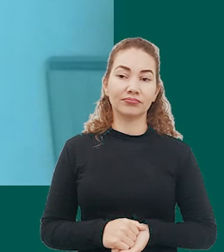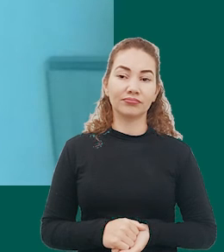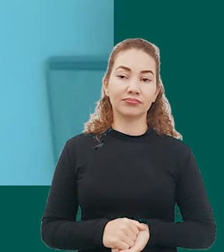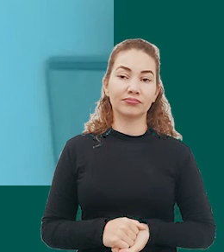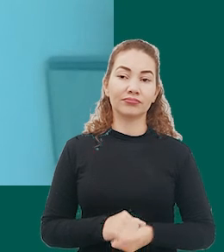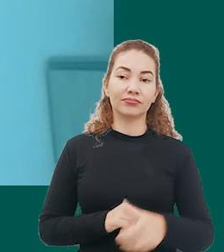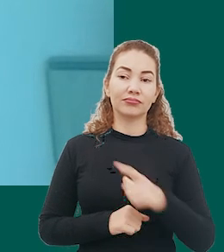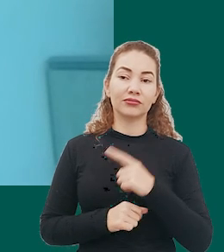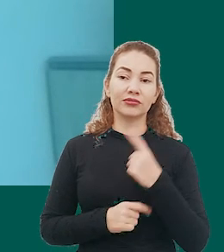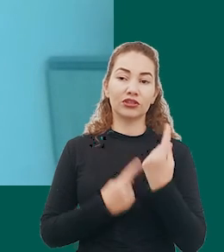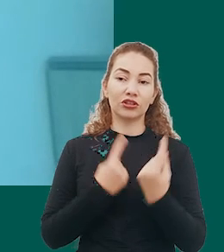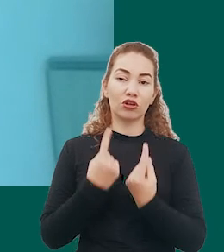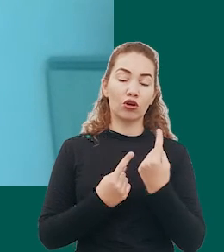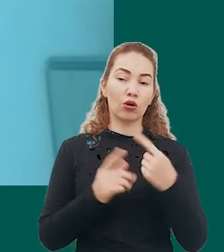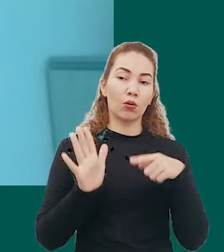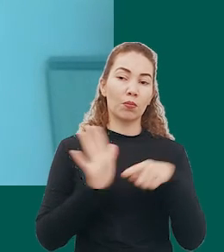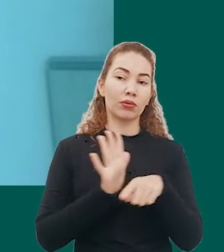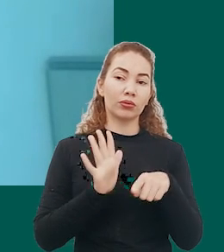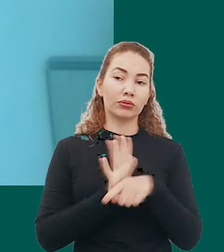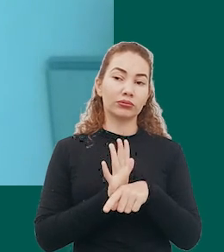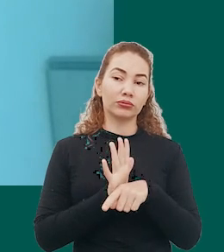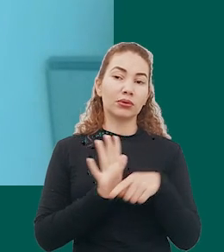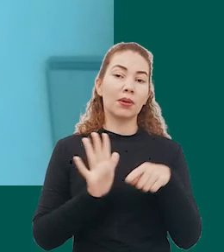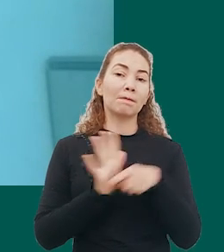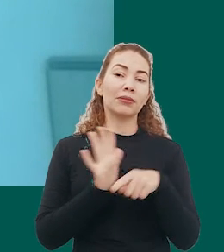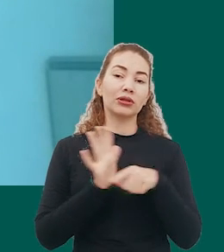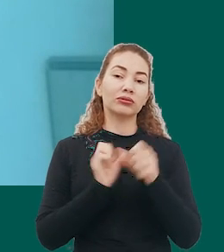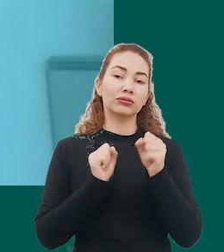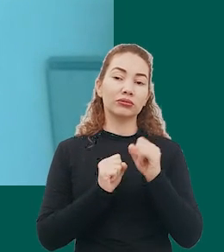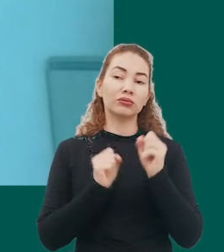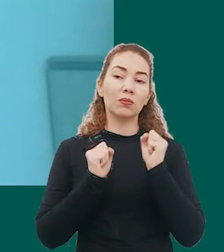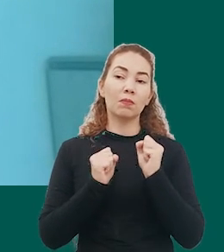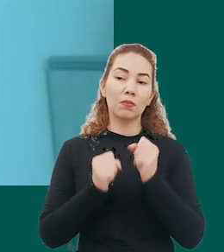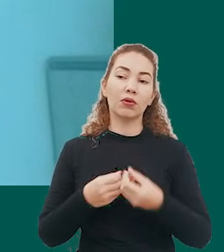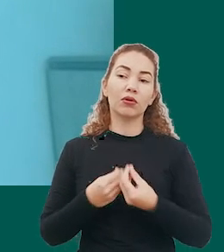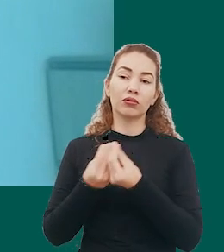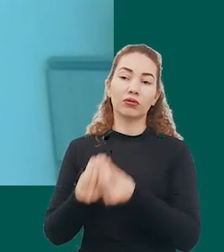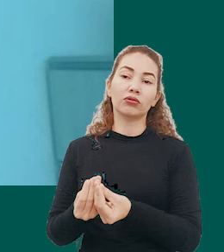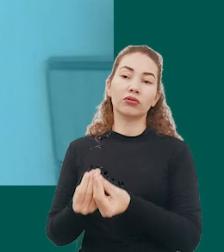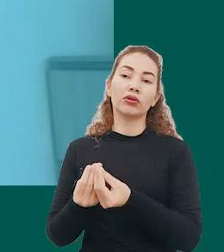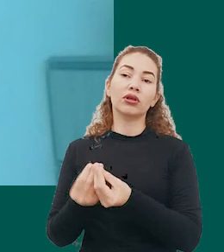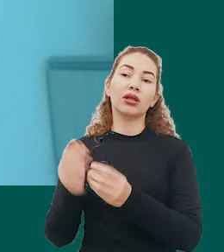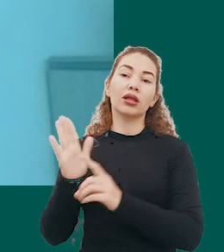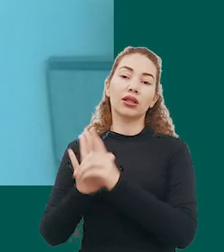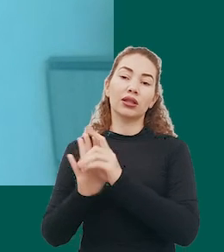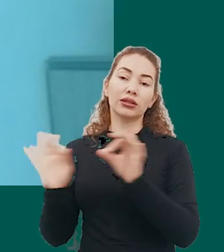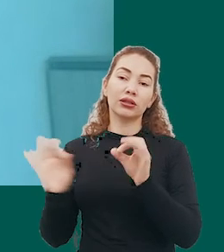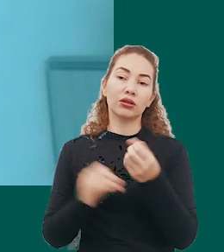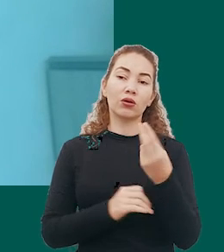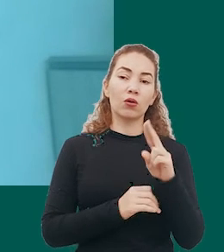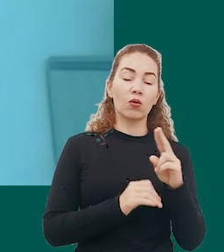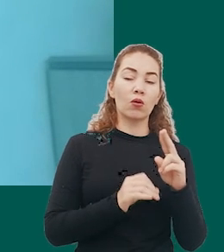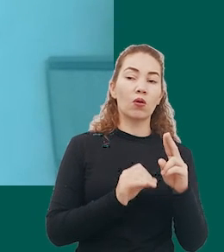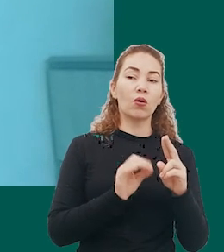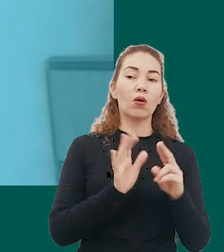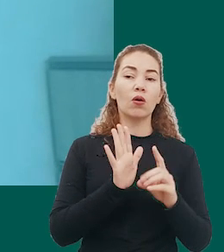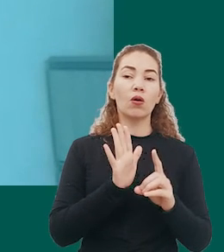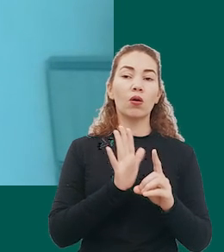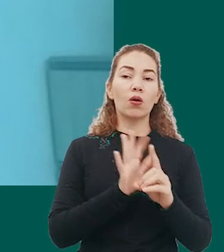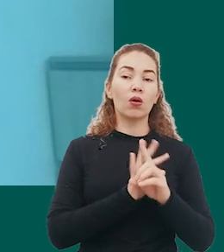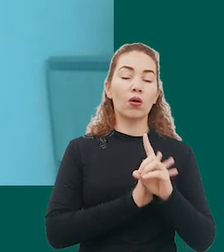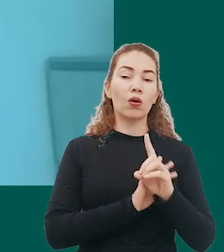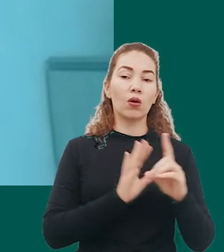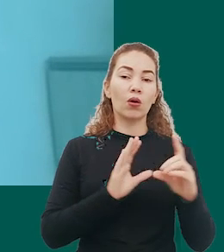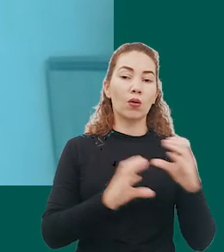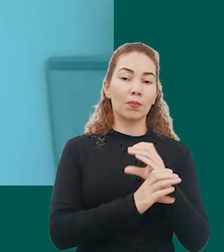Aqui nós temos algumas perguntas, perguntando se pode fazer a doação tanto na declaração simplificada quanto nas deduções legais.